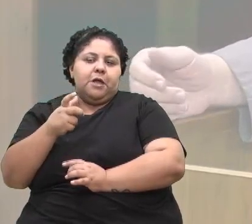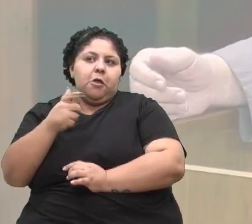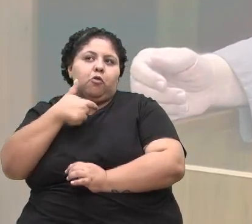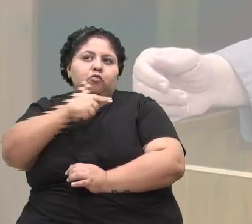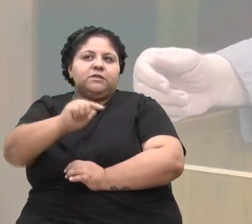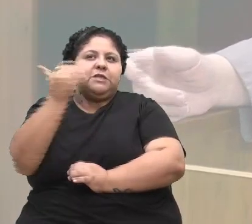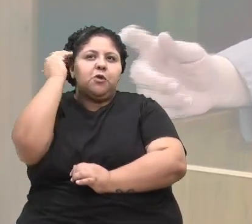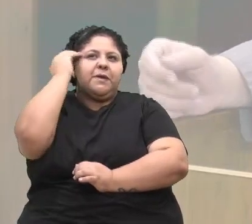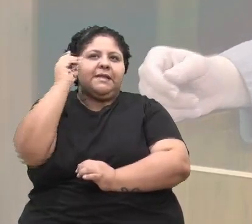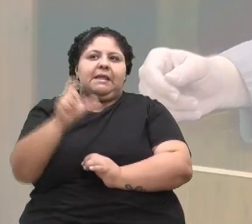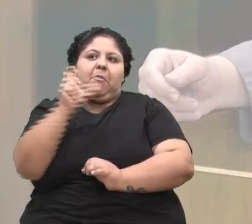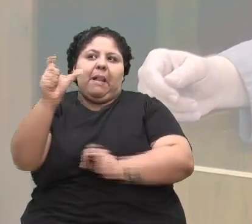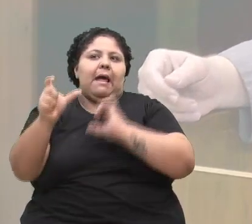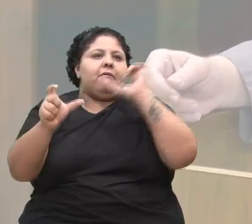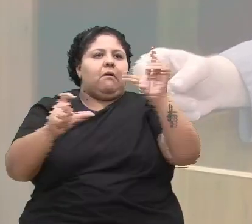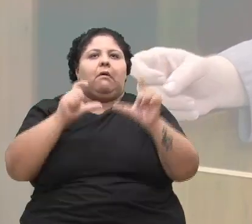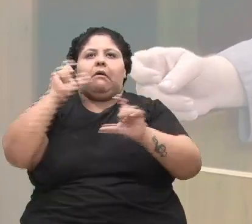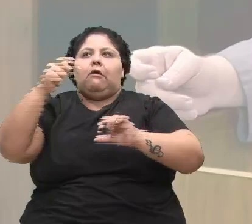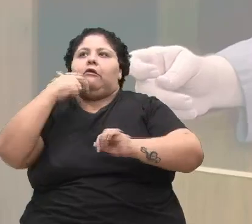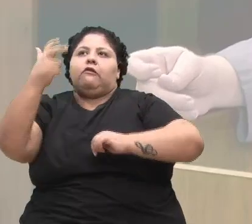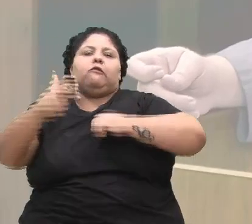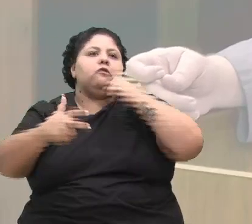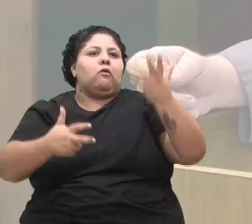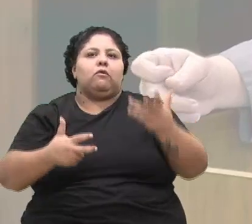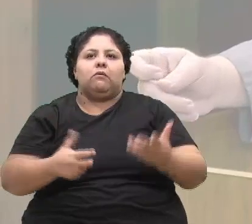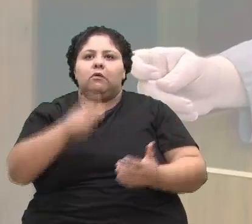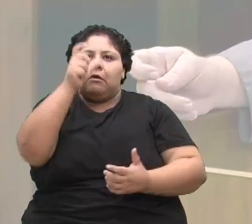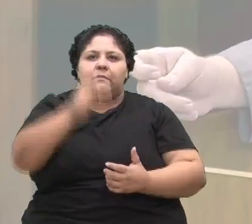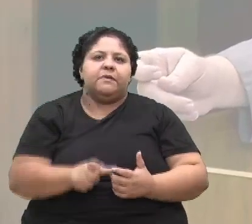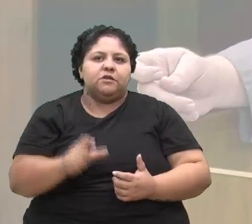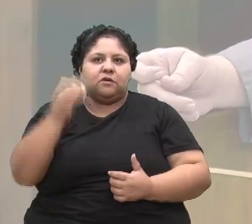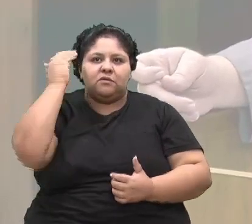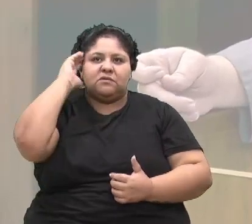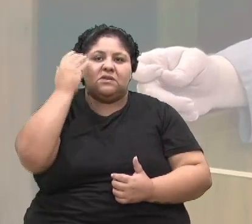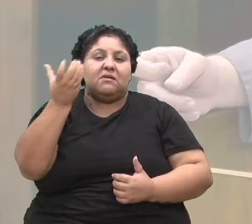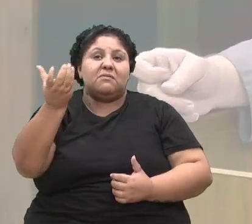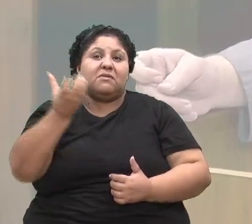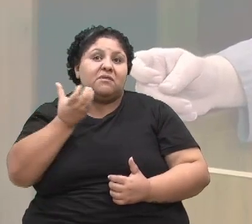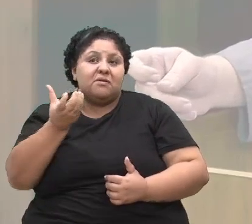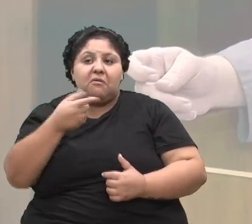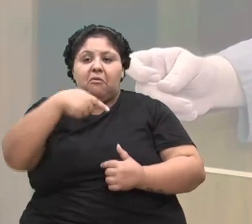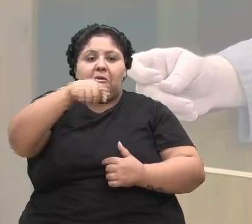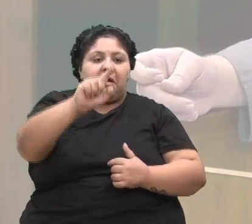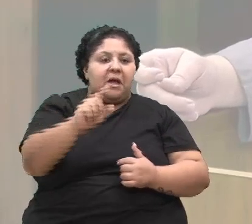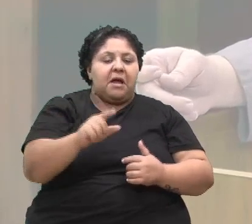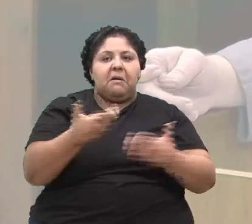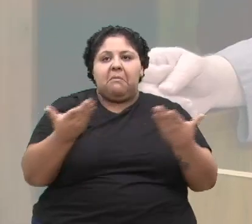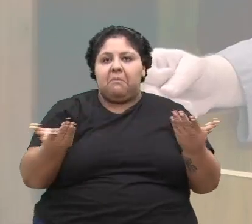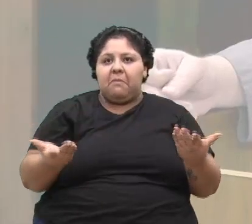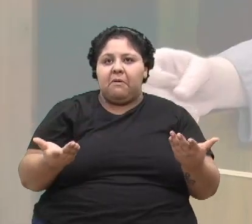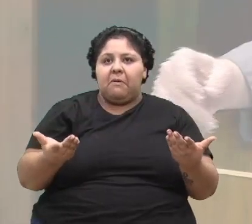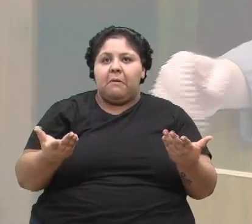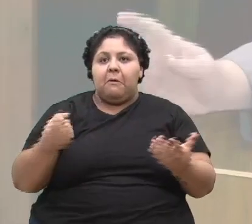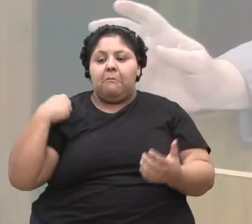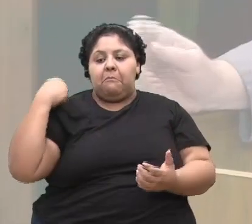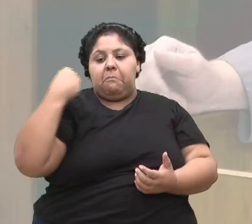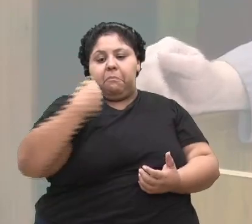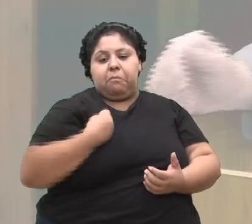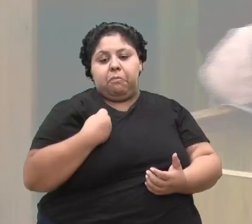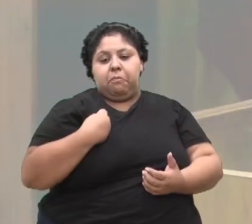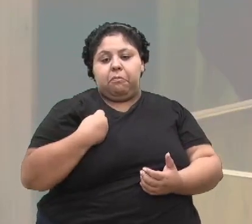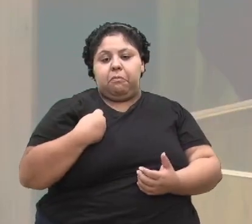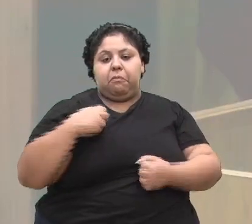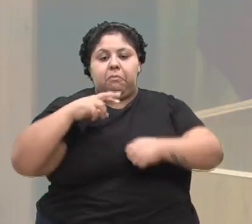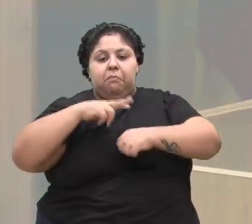pescar. Mas aventureiro é uma pessoa que não sabe o que quer, não sabe para onde vai, pega uma mochila e sai a moda